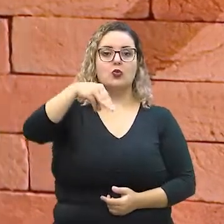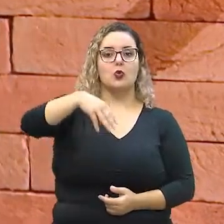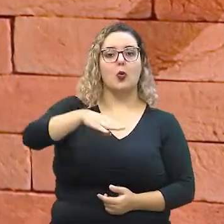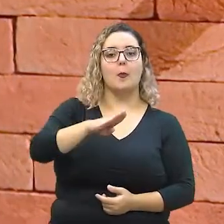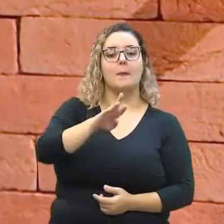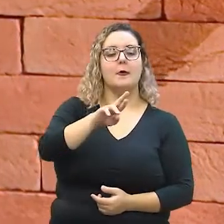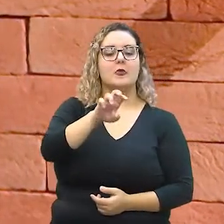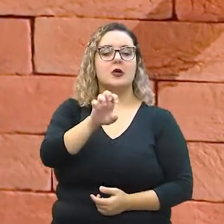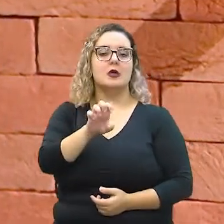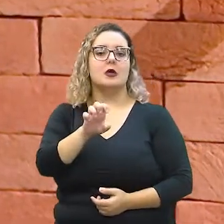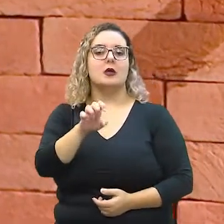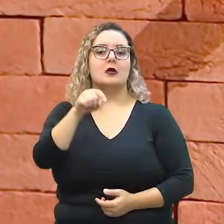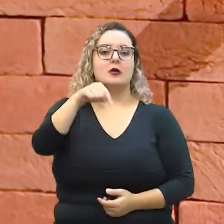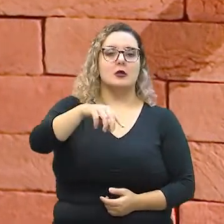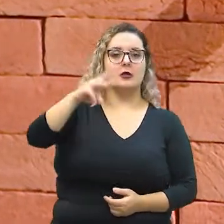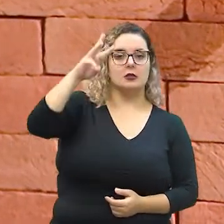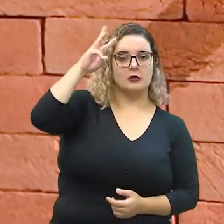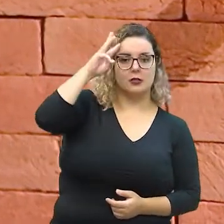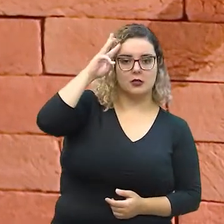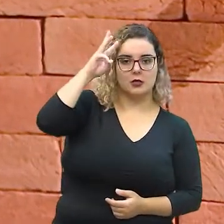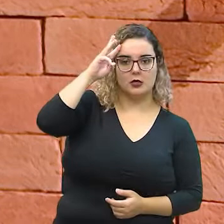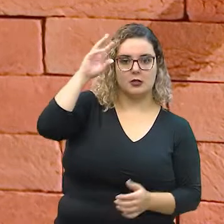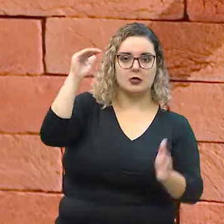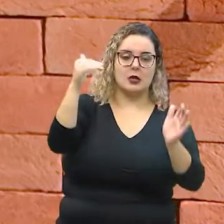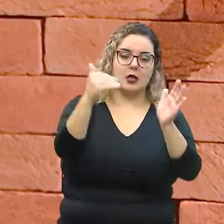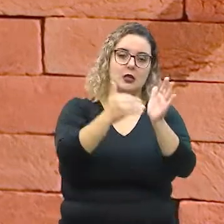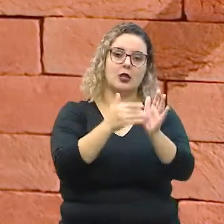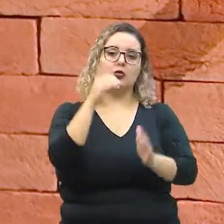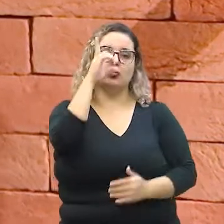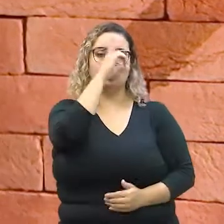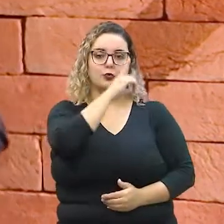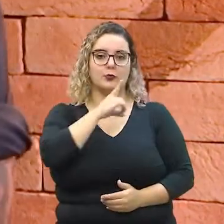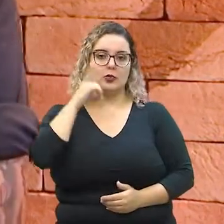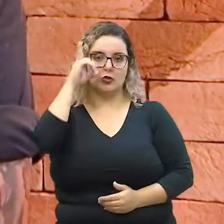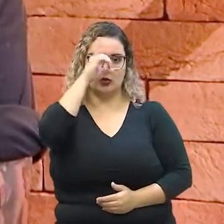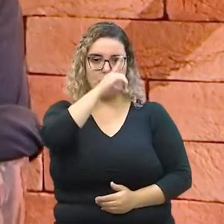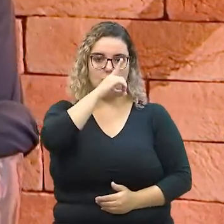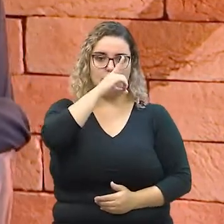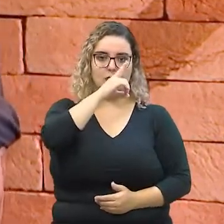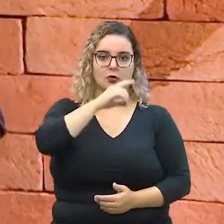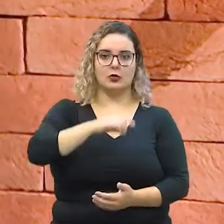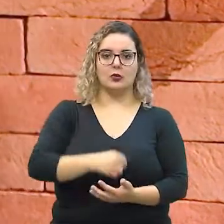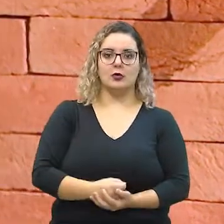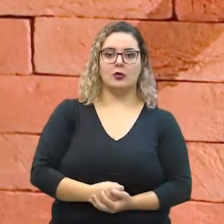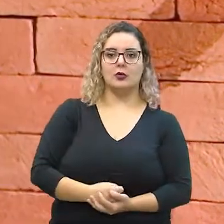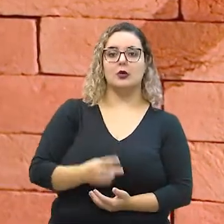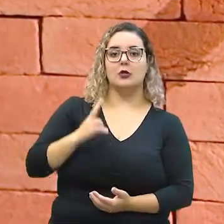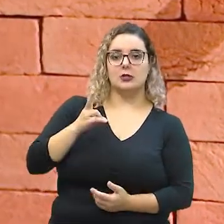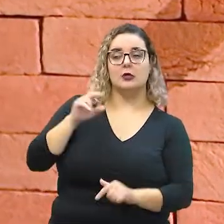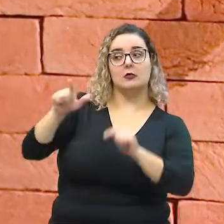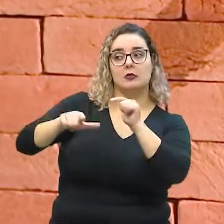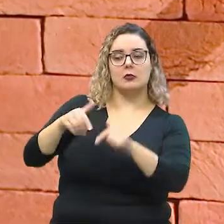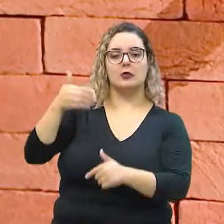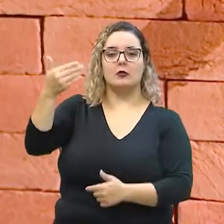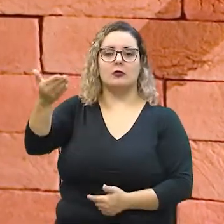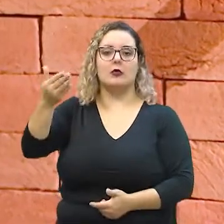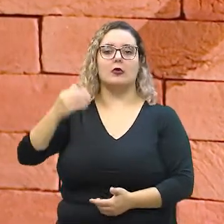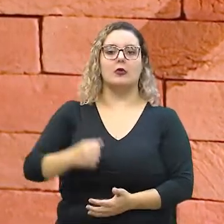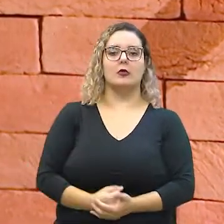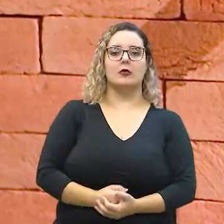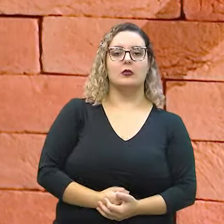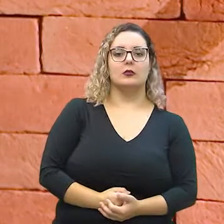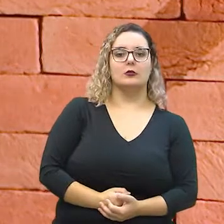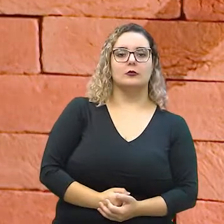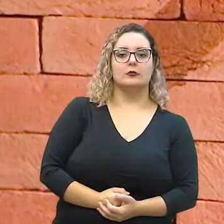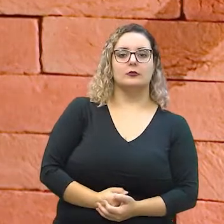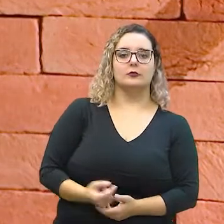aqui de terça a domingo, né? A parrilla está lá fora sempre operando e